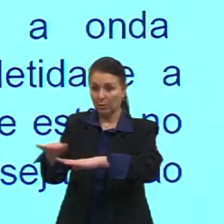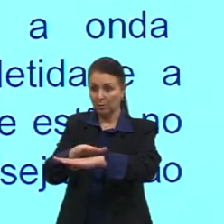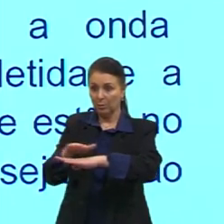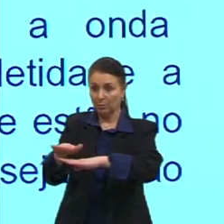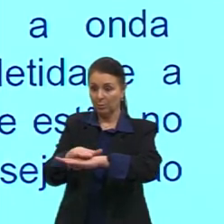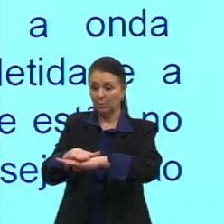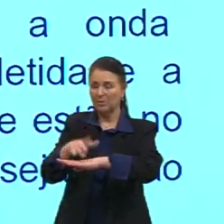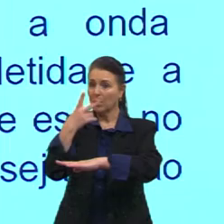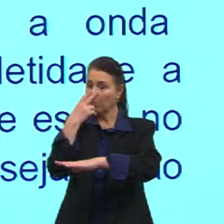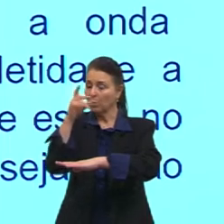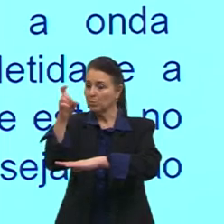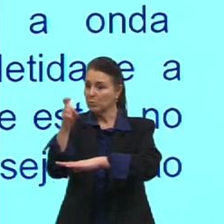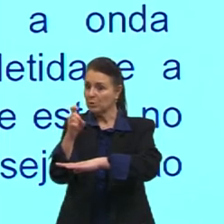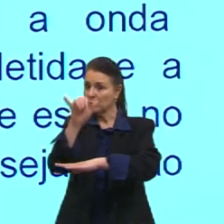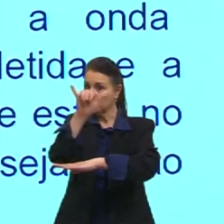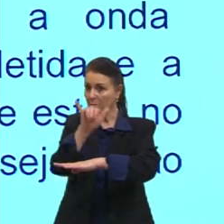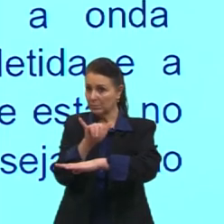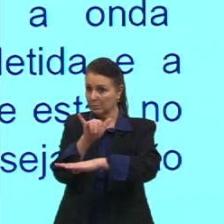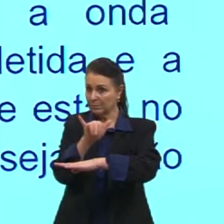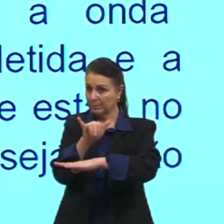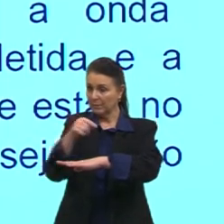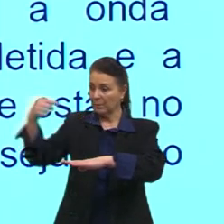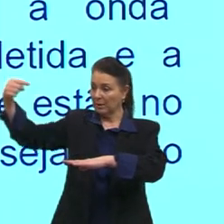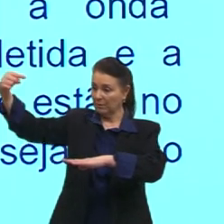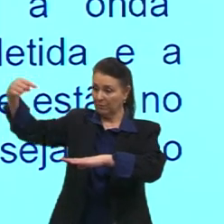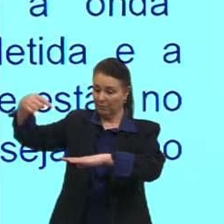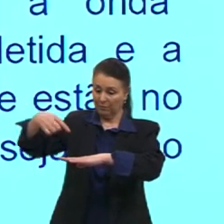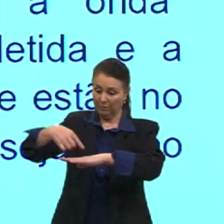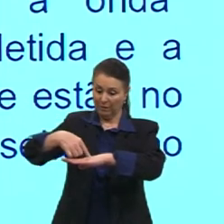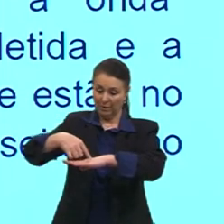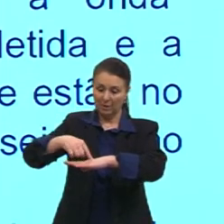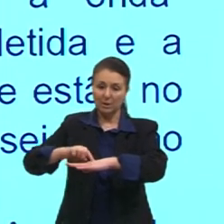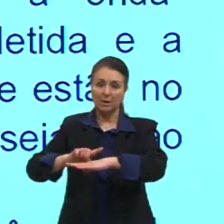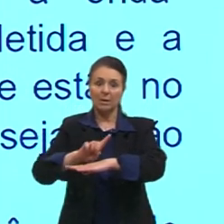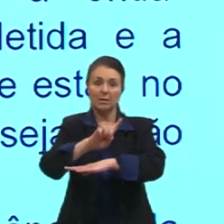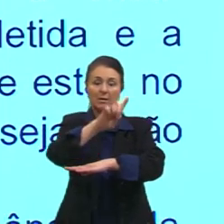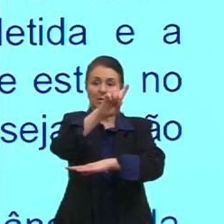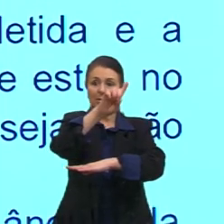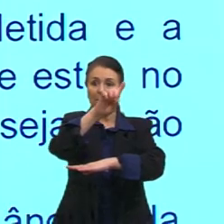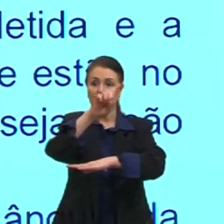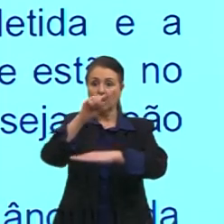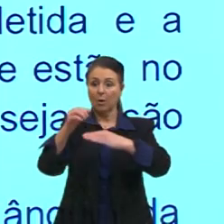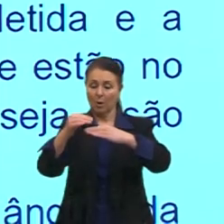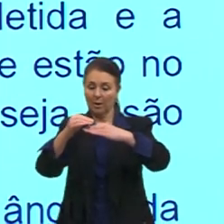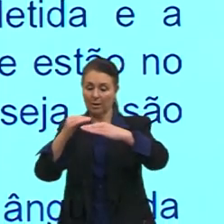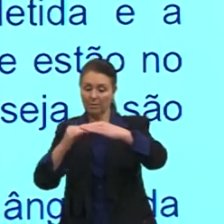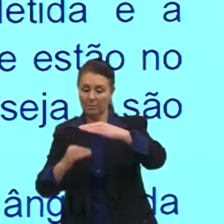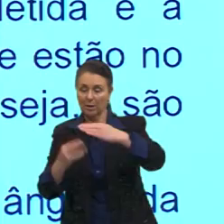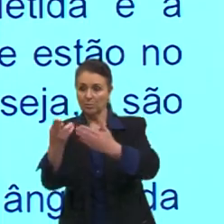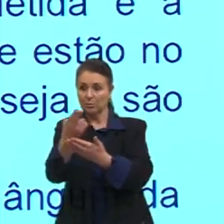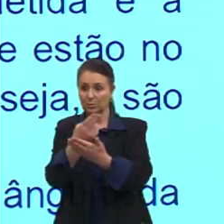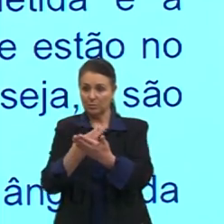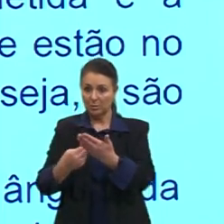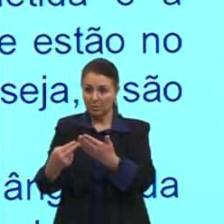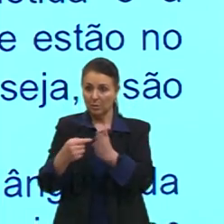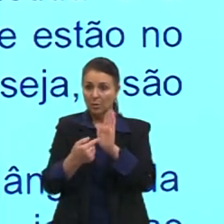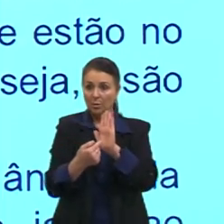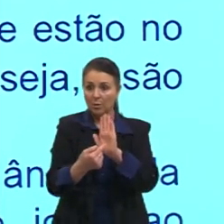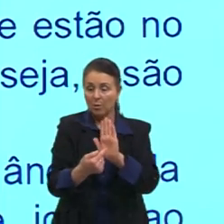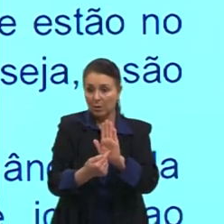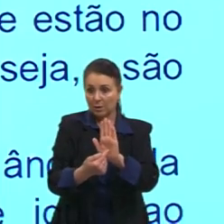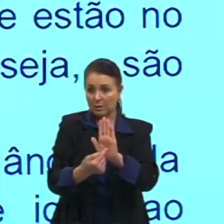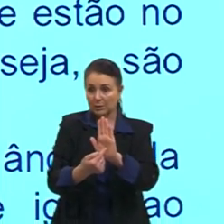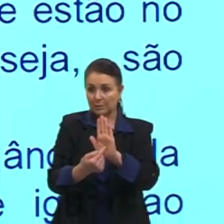Y, elas são coplanares. E aqui embaixo a gente tem, então, outro desenho, né, mostra como se fosse uma onda